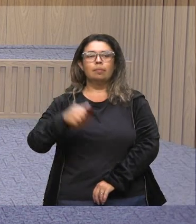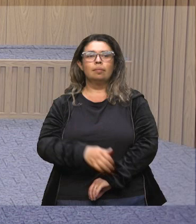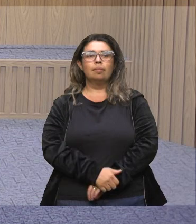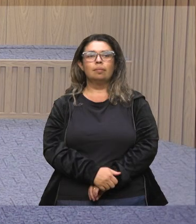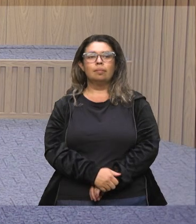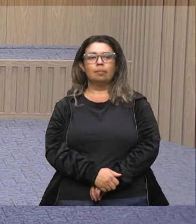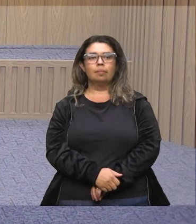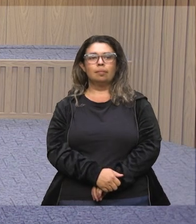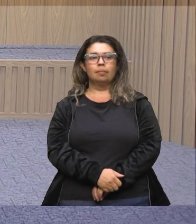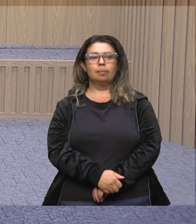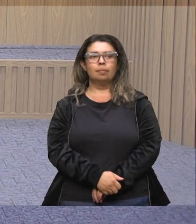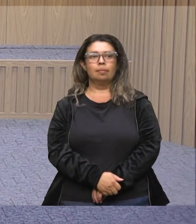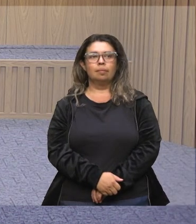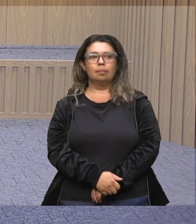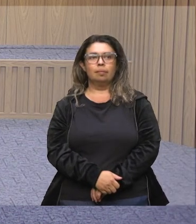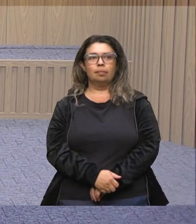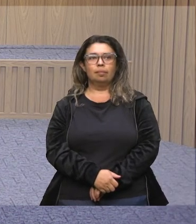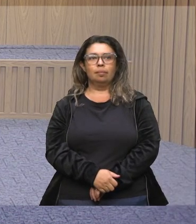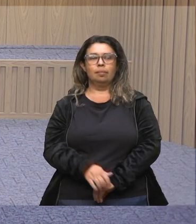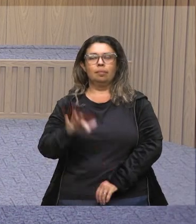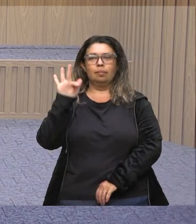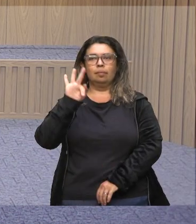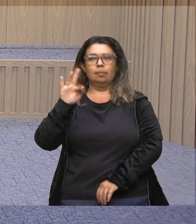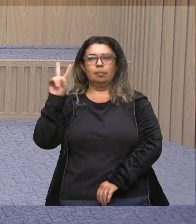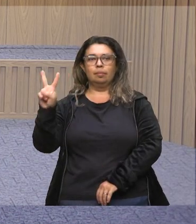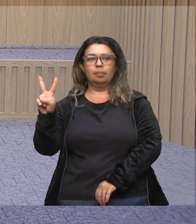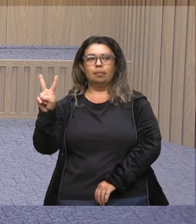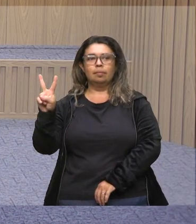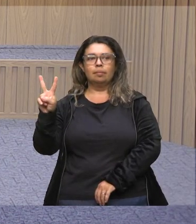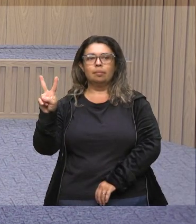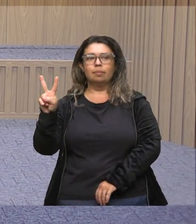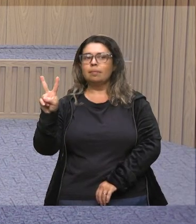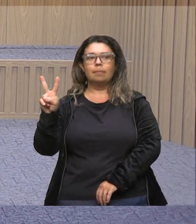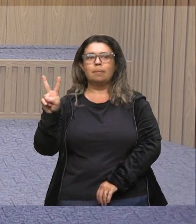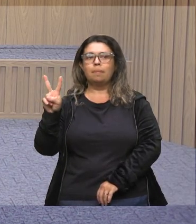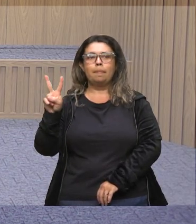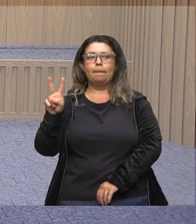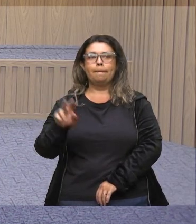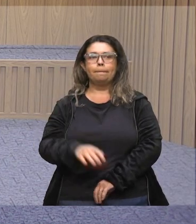presente. Fernando Augusto Vieira.